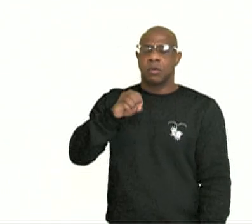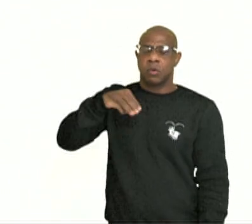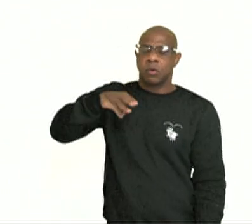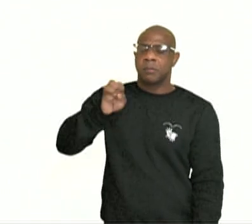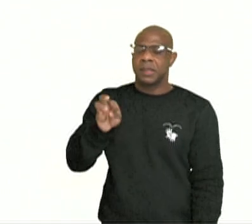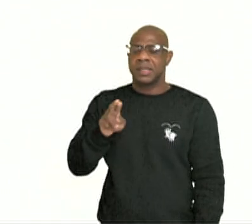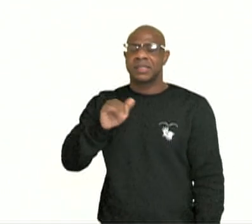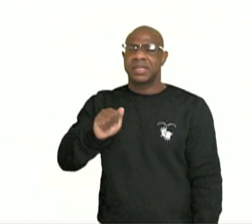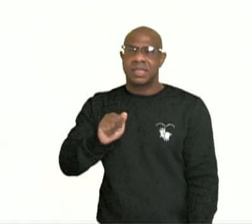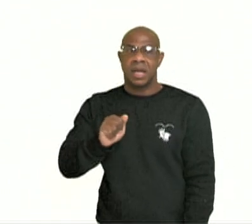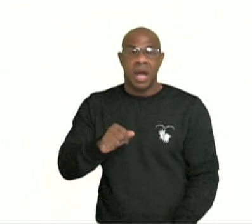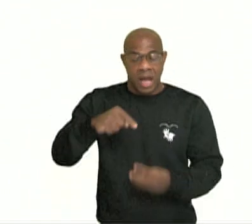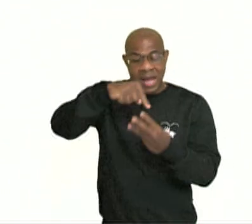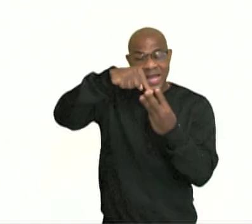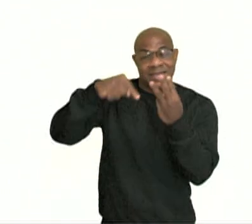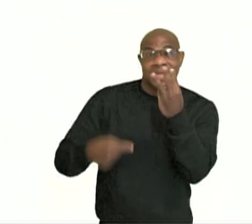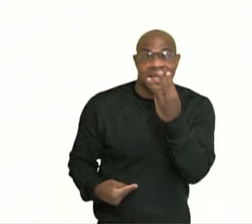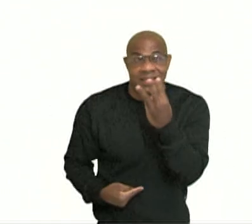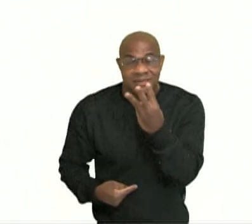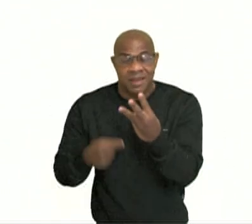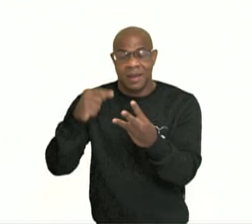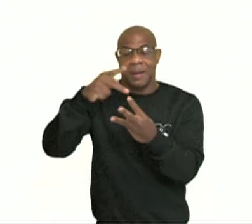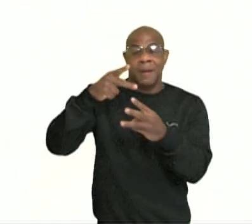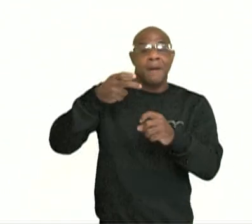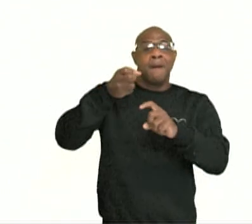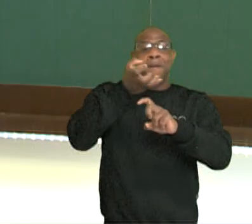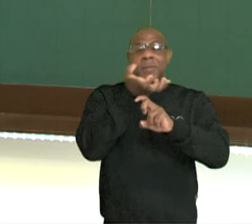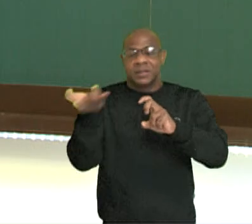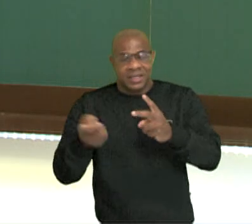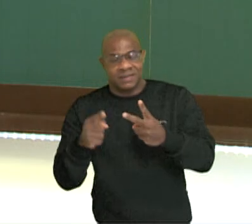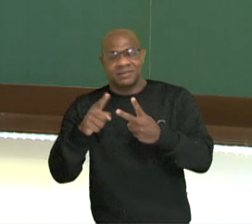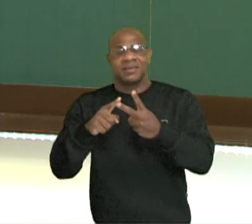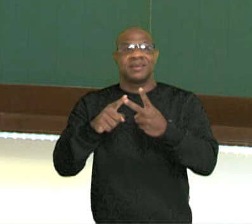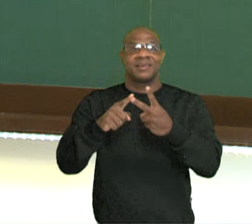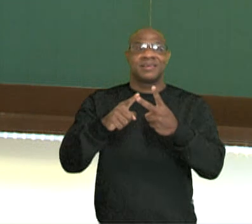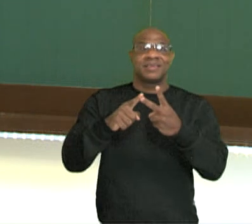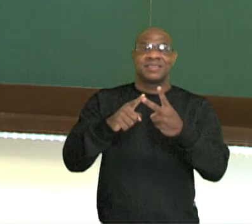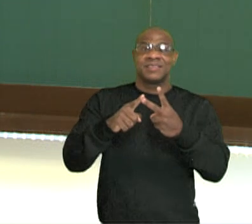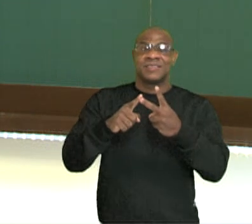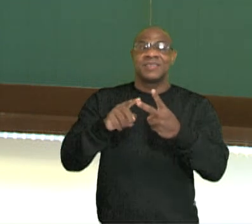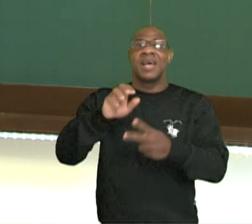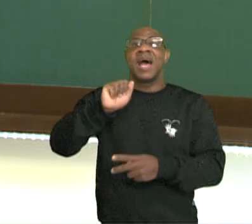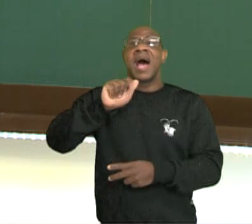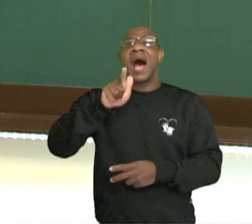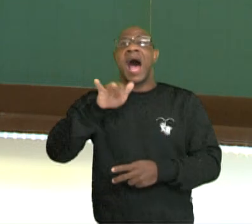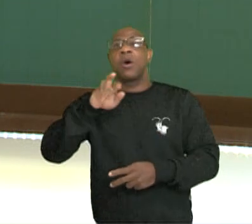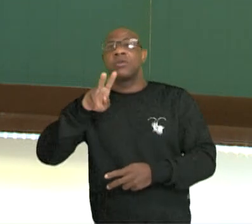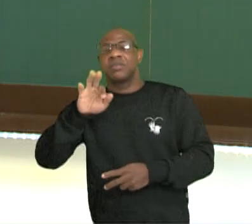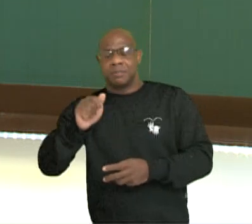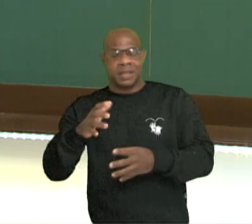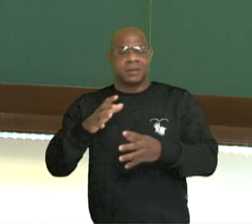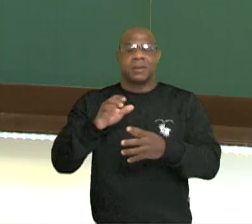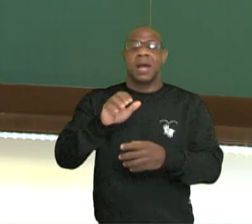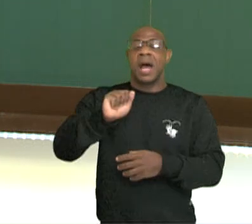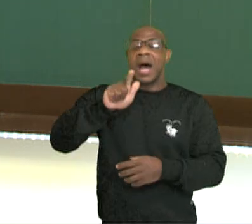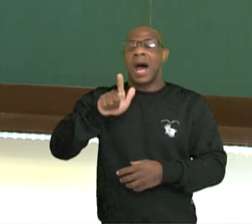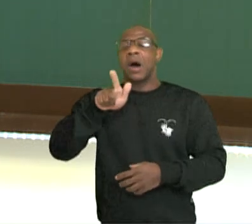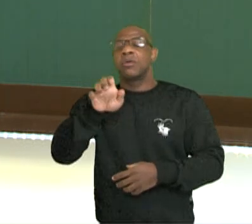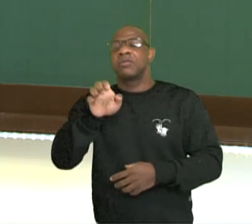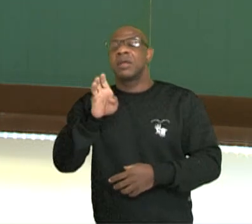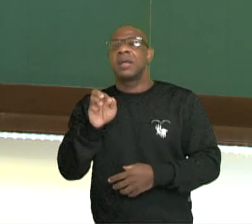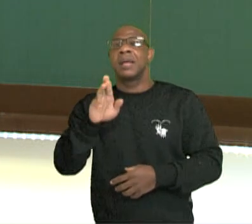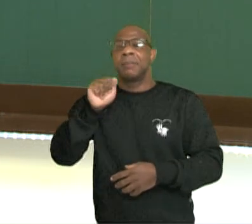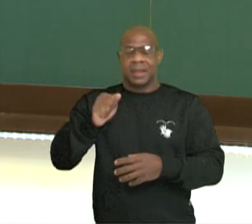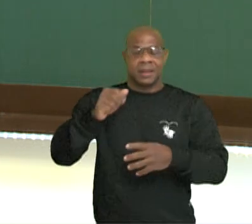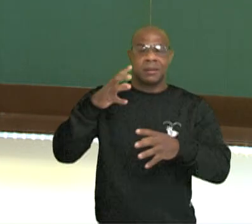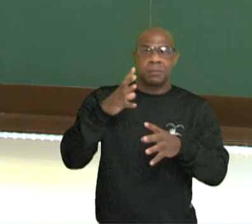de potência, geometria e álgebra. A gente vai fechando o pacote. Tudo que você vai sabendo um pouquinho,